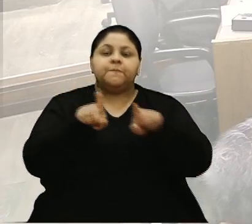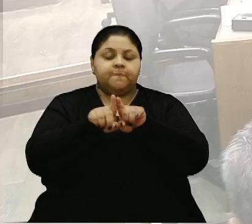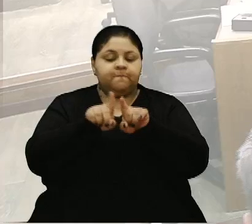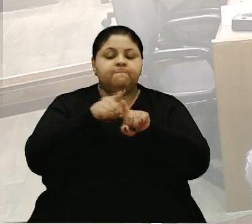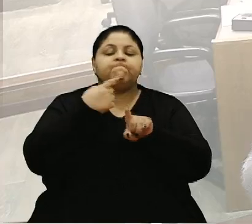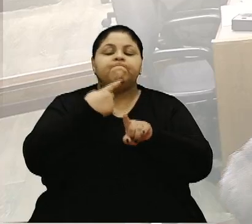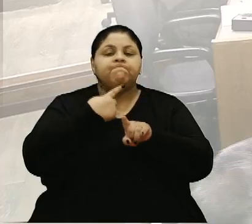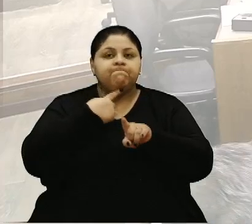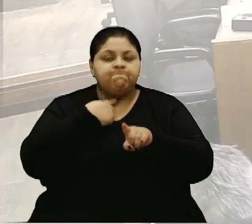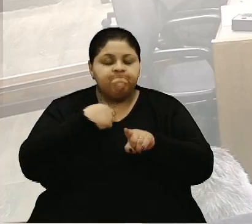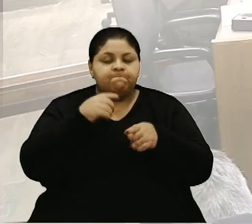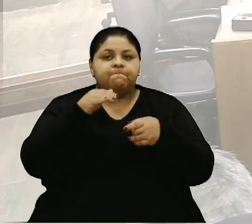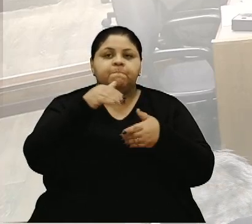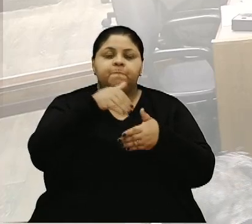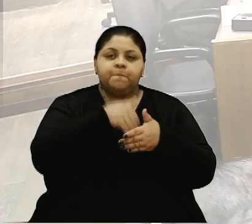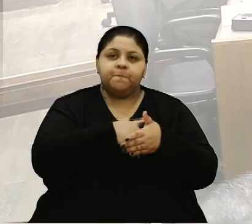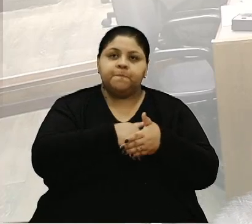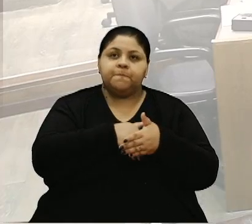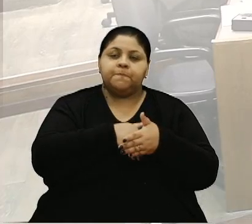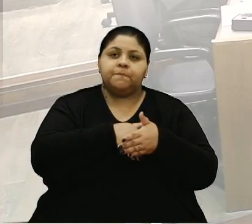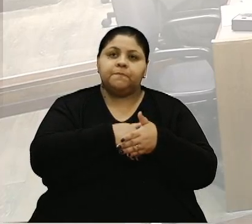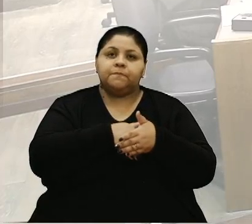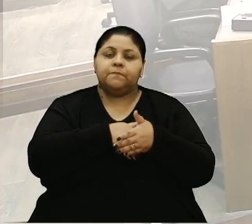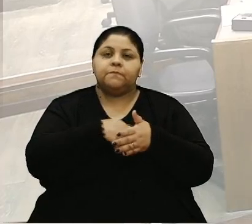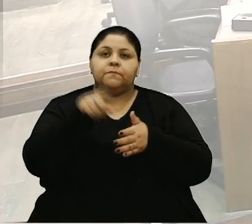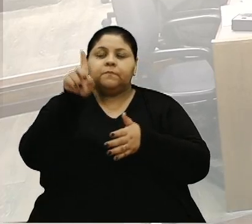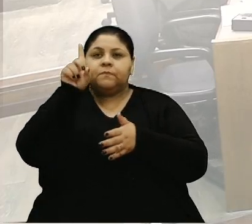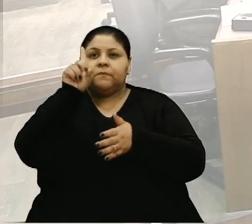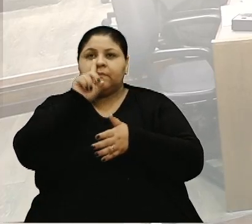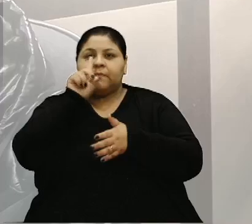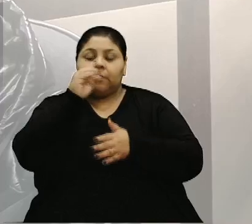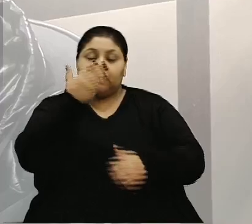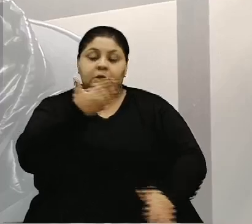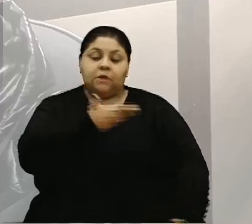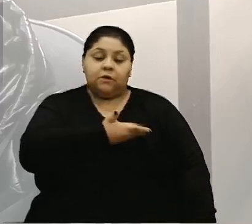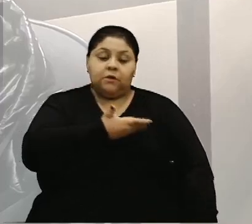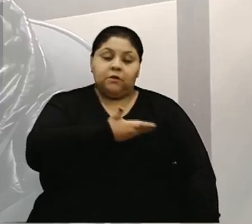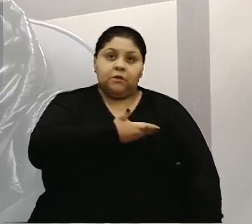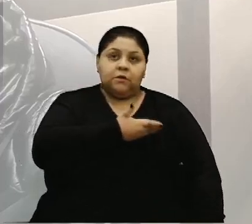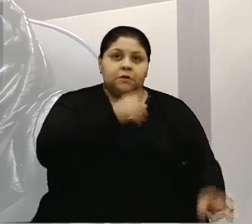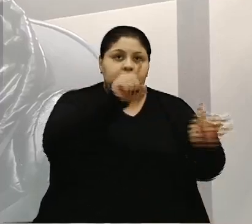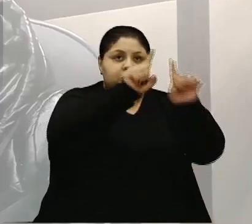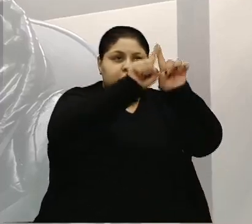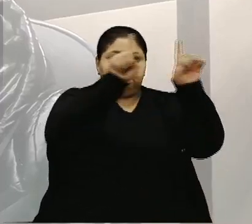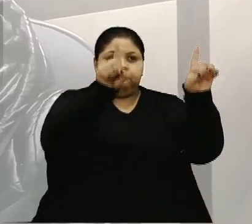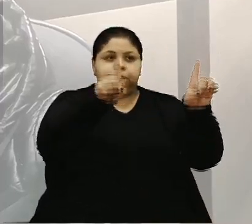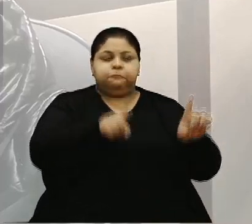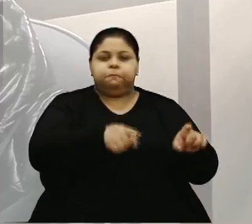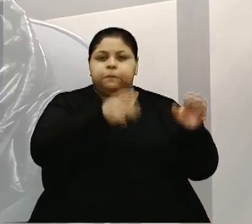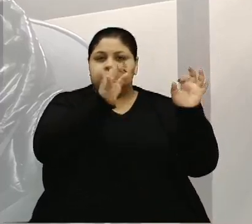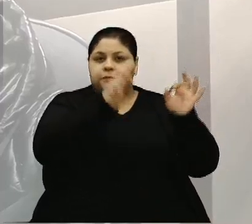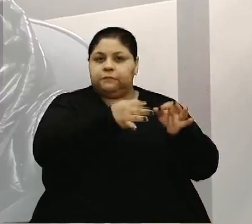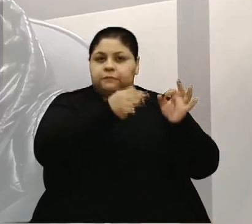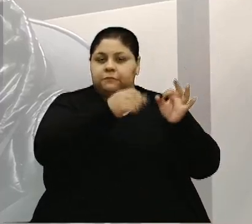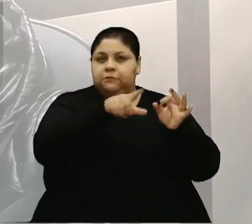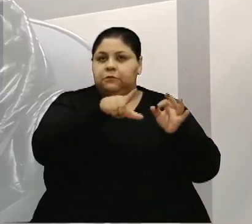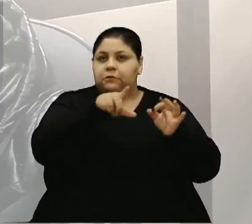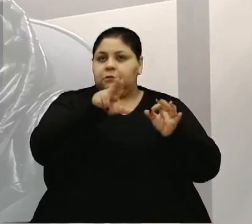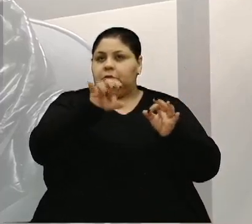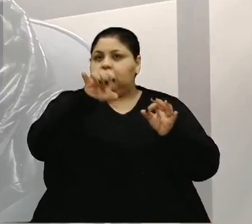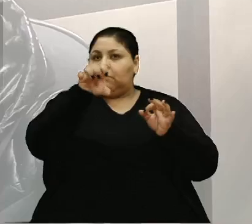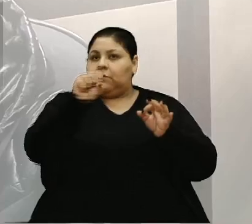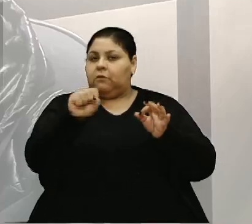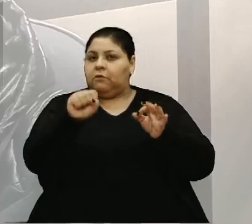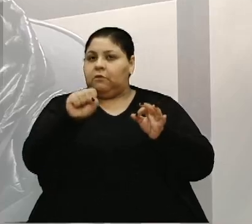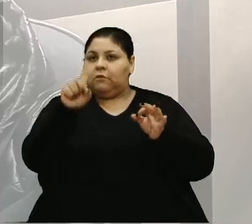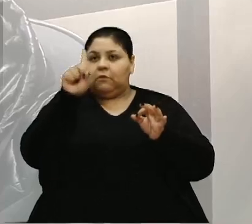fazer um voto de pesar à mãe de um amigo, um funcionário exemplar, Luísa Estralioto da Ponte,